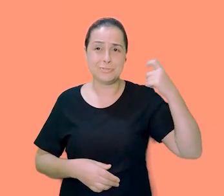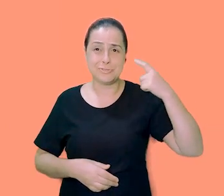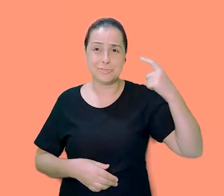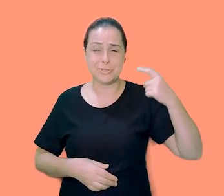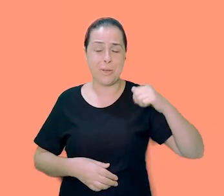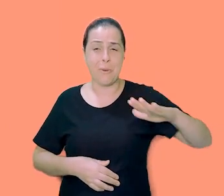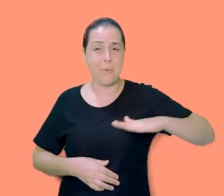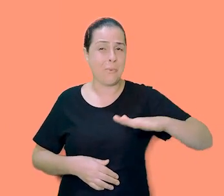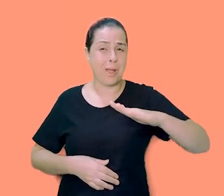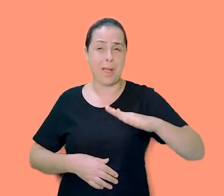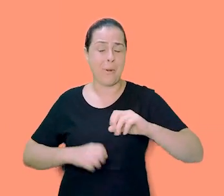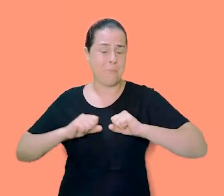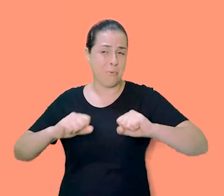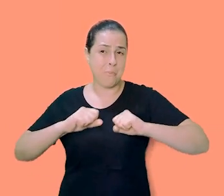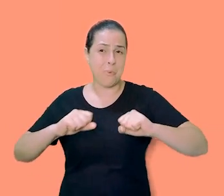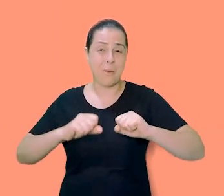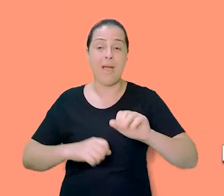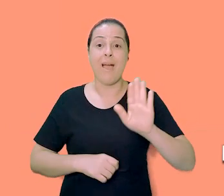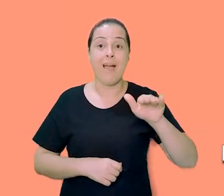mas enfim.